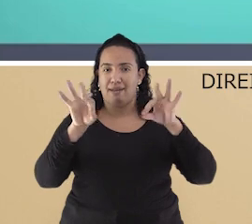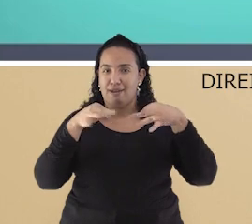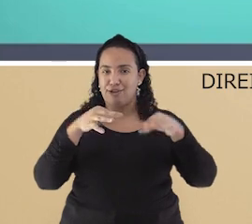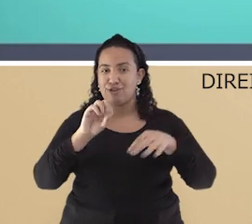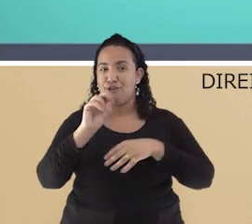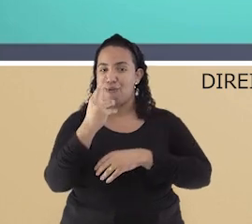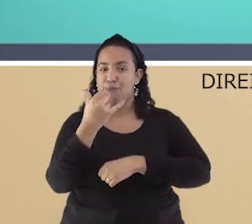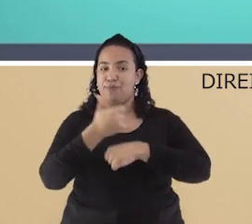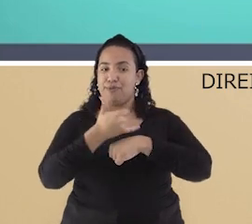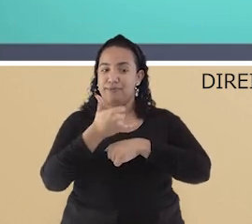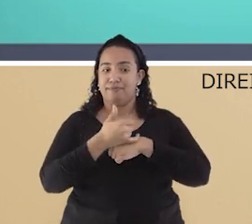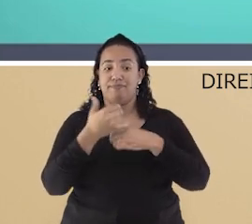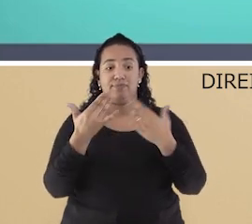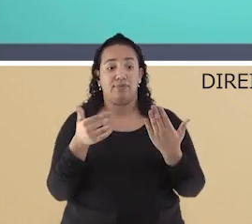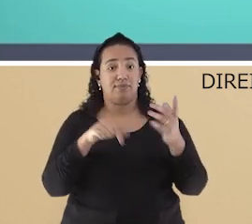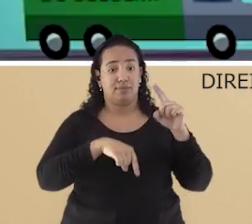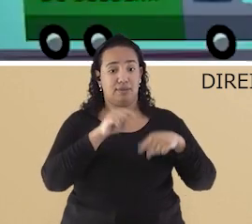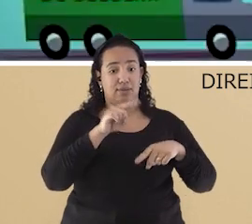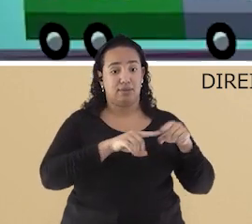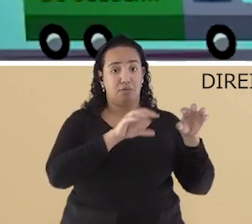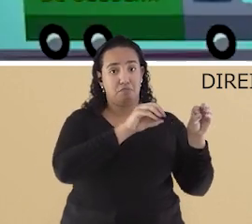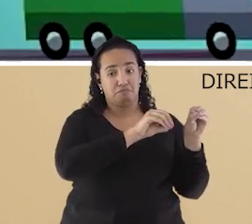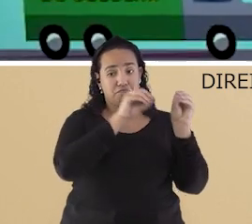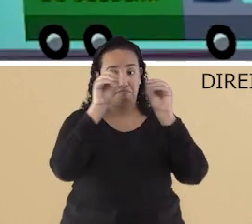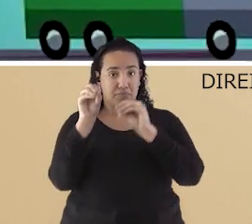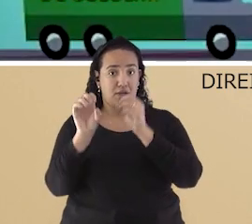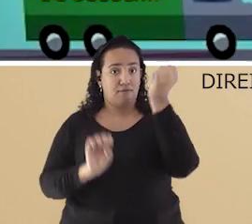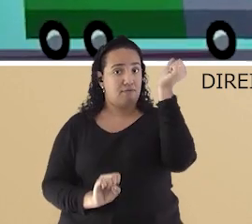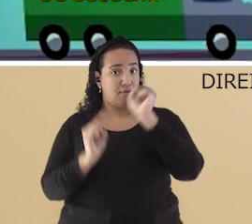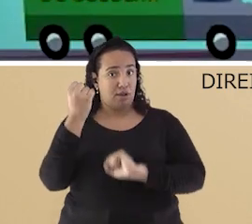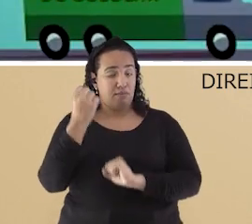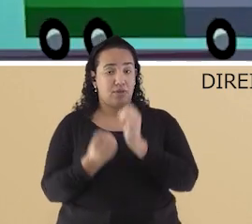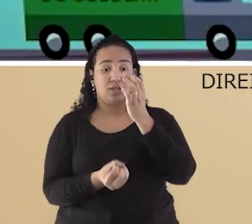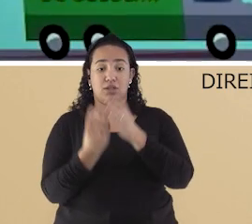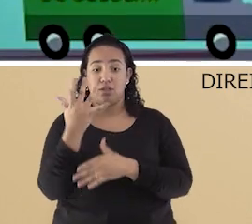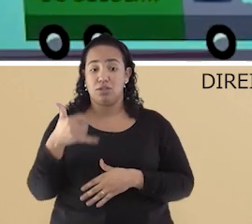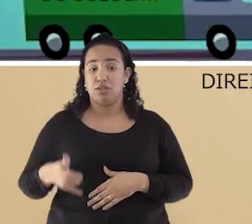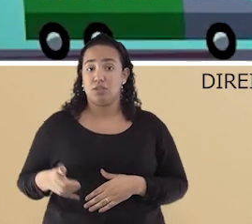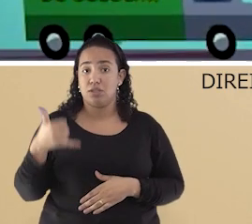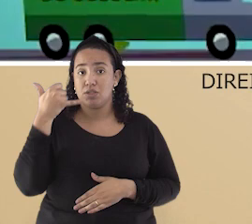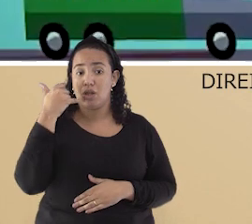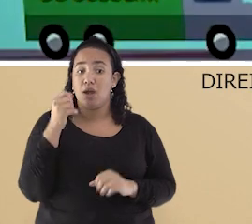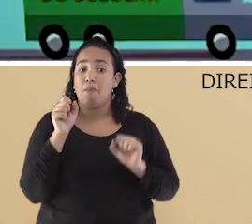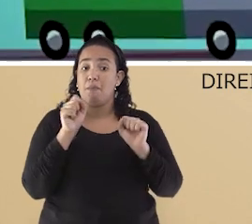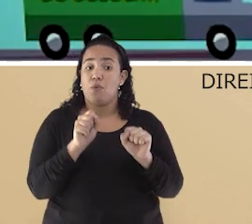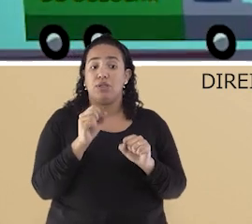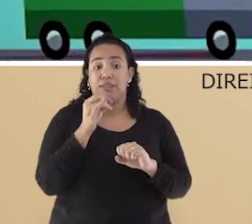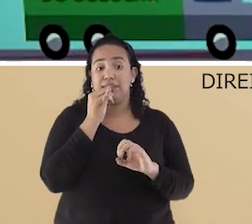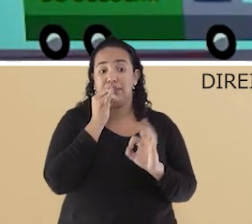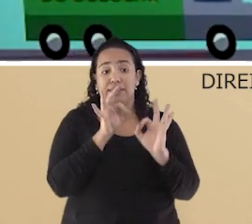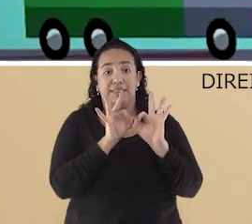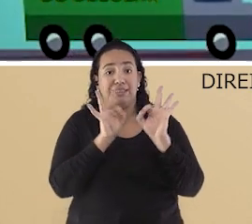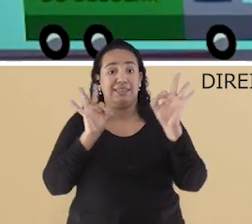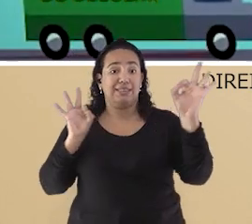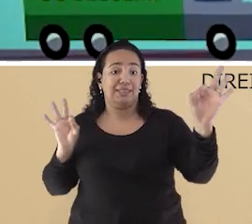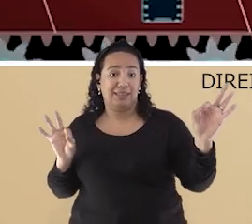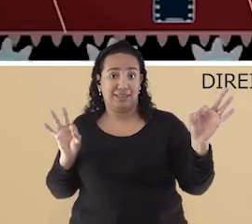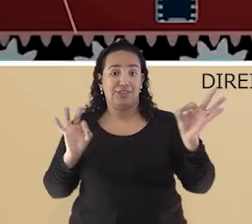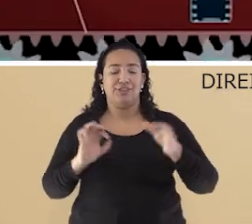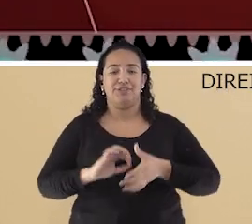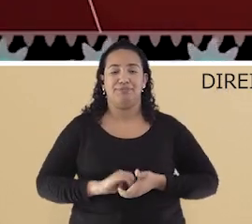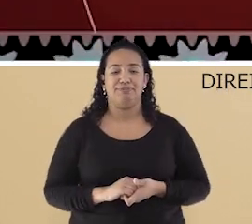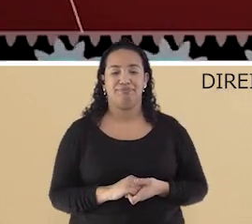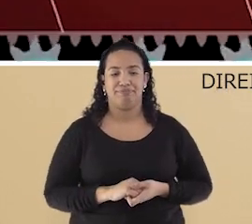Esses componentes têm que ser transportados até a fábrica, que monta os celulares e que pode ficar bem longe de onde tudo começou.